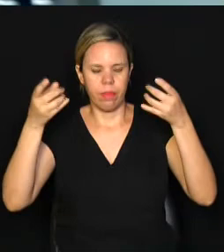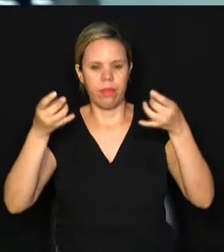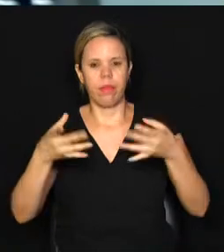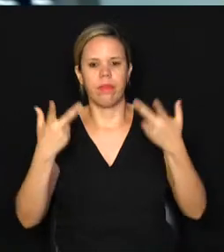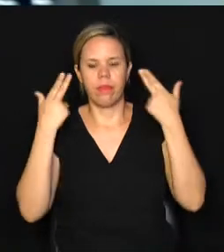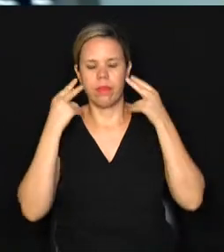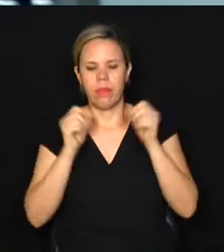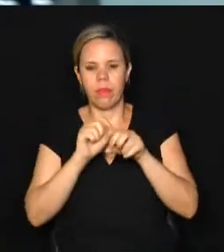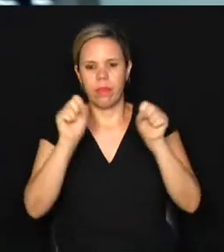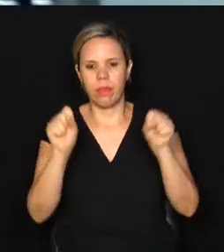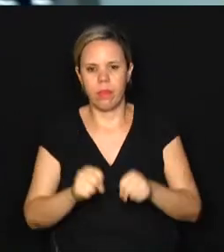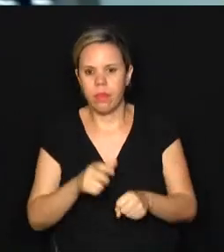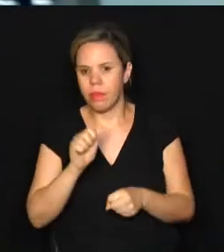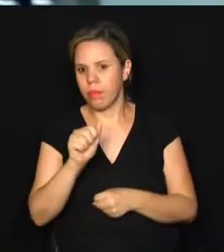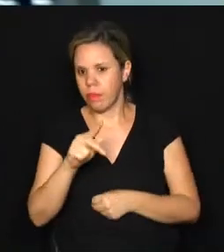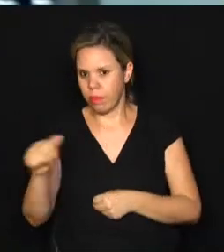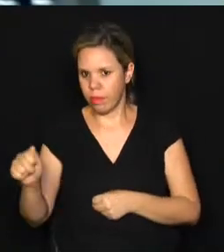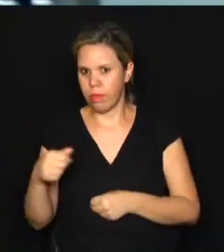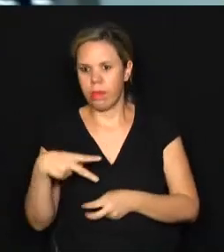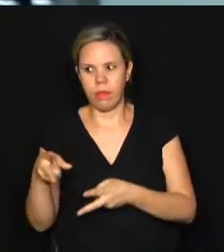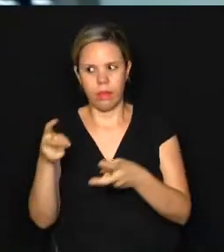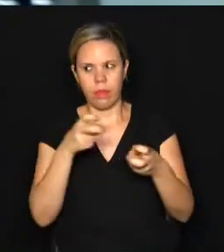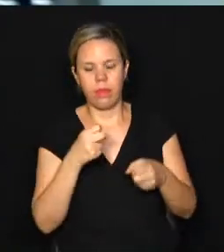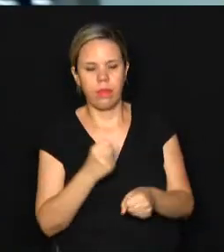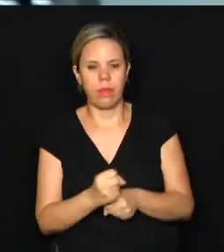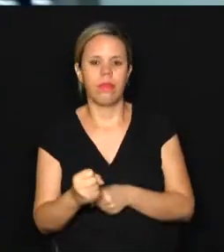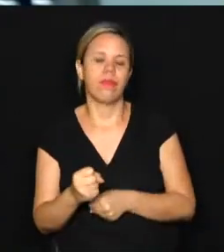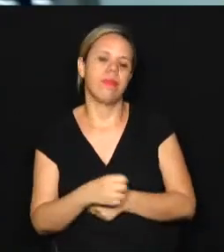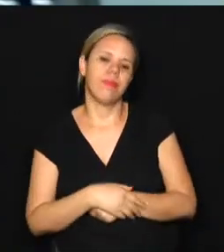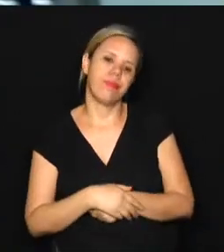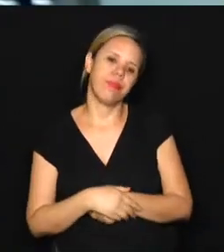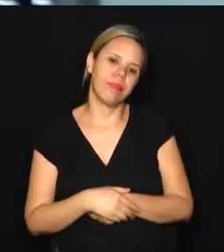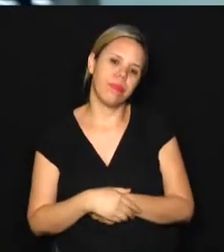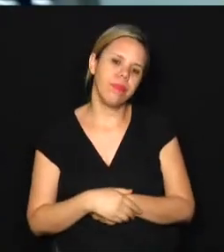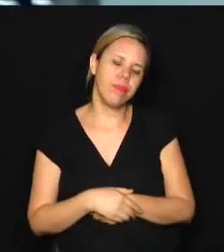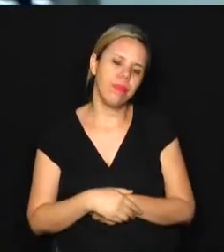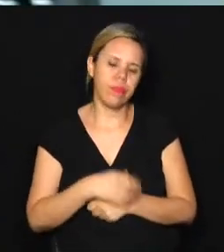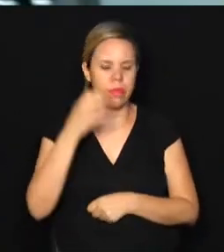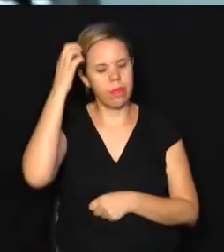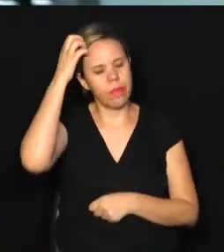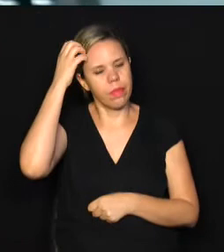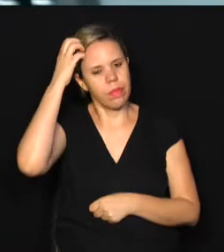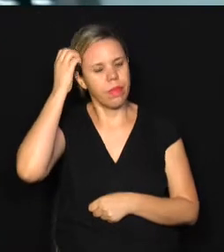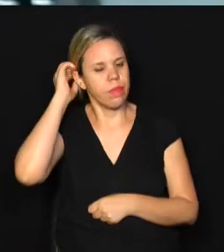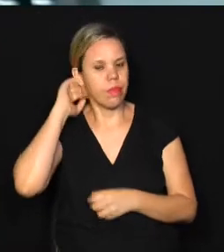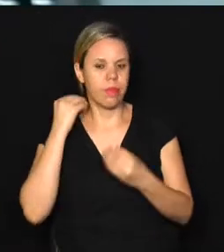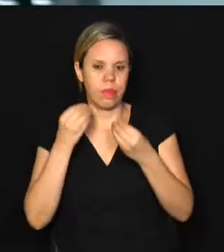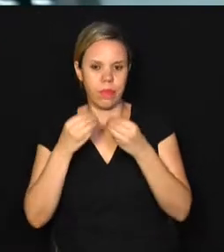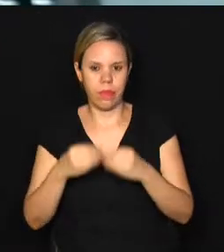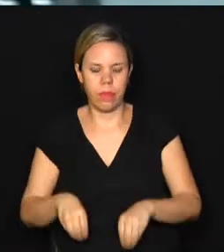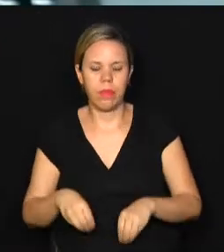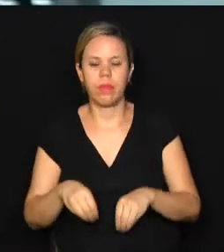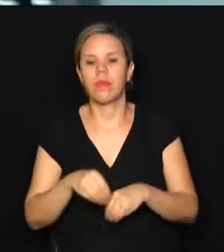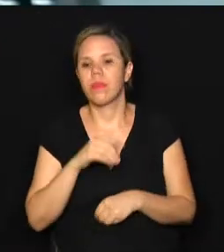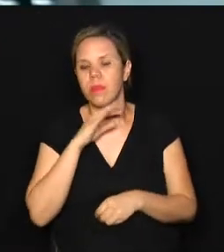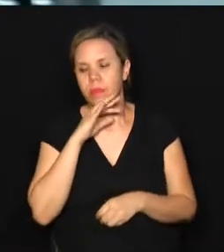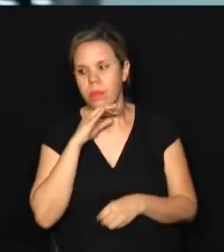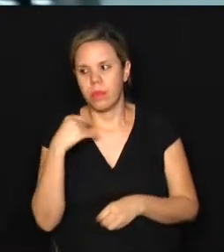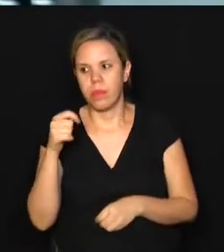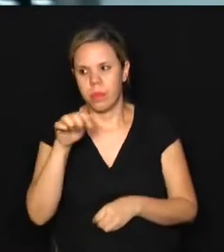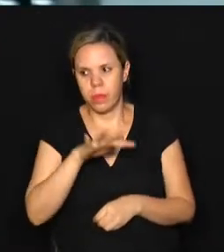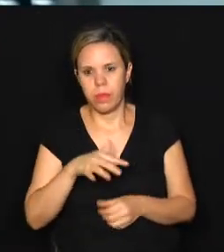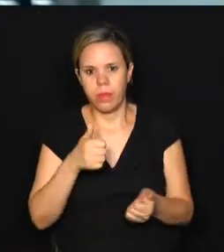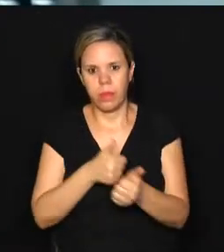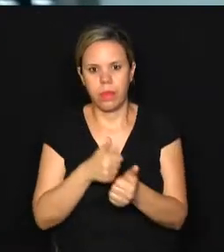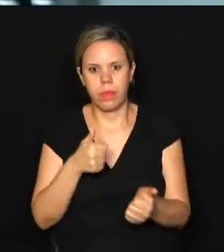ecossistema da APA, a gente percebe que as obras que impactam mais negativamente na nossa área